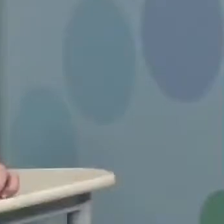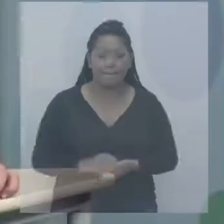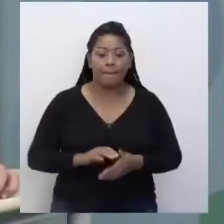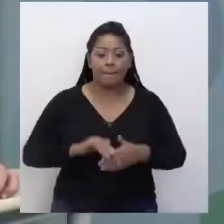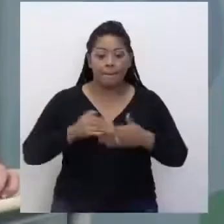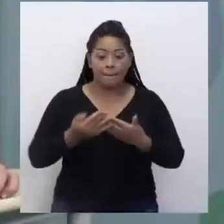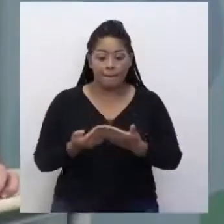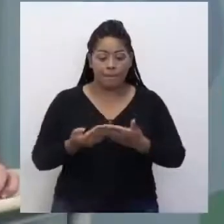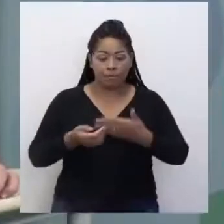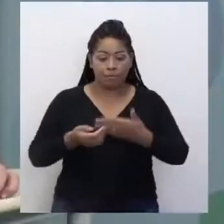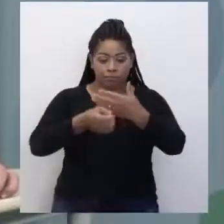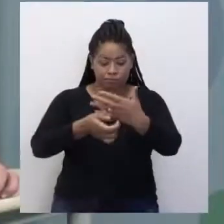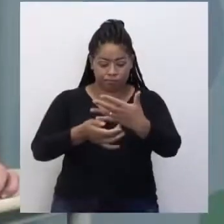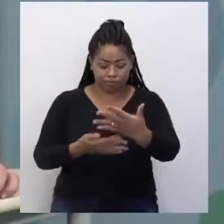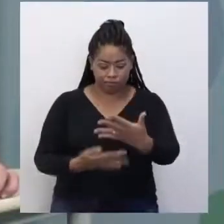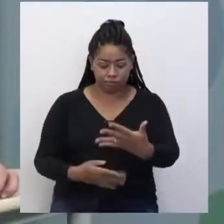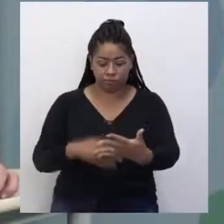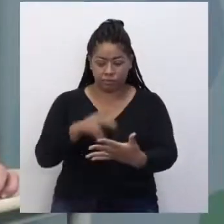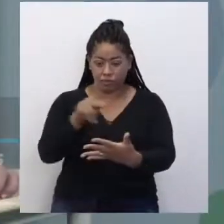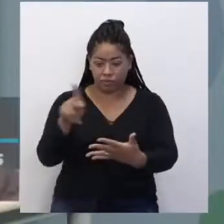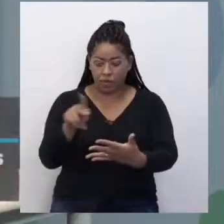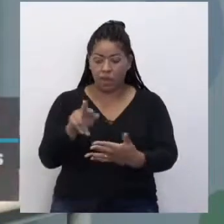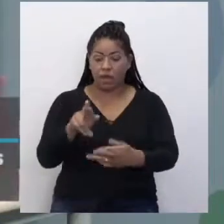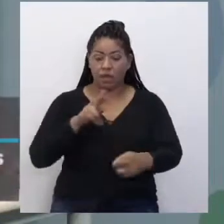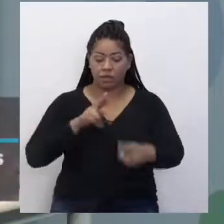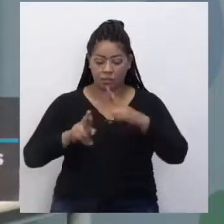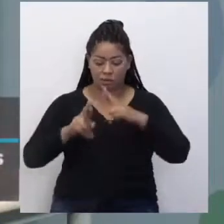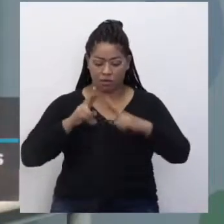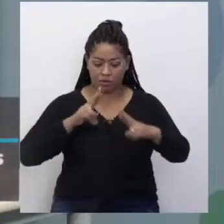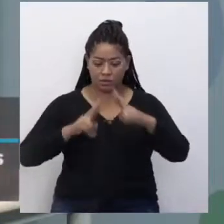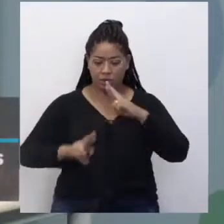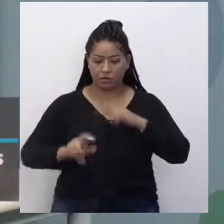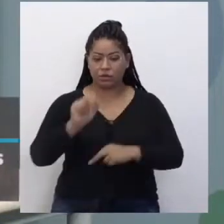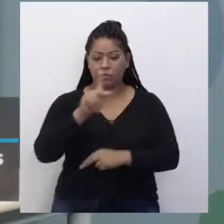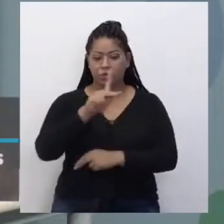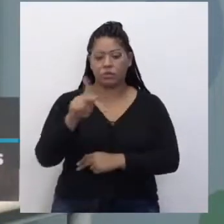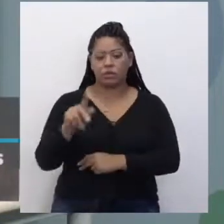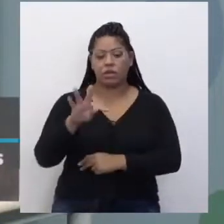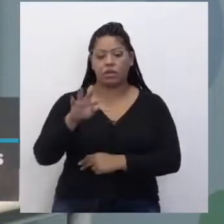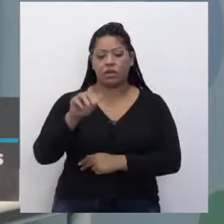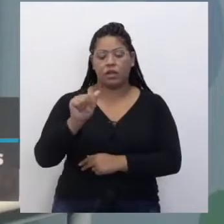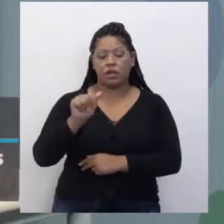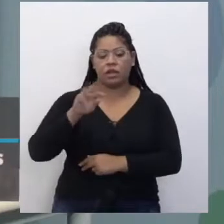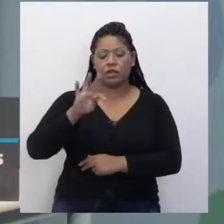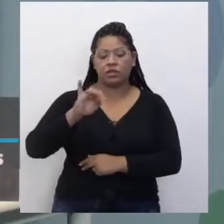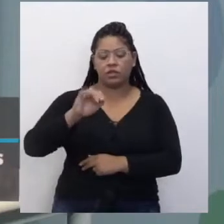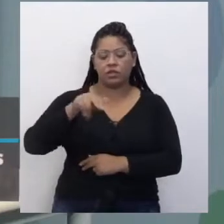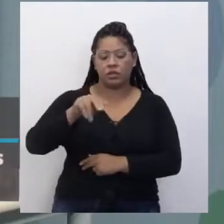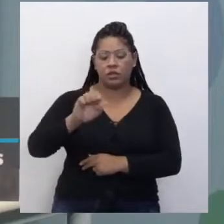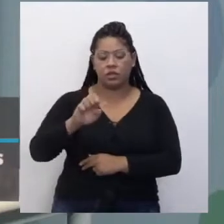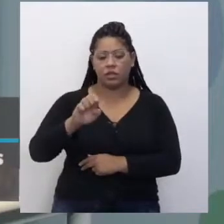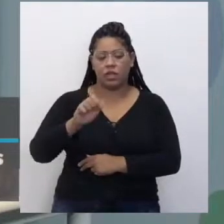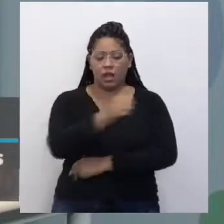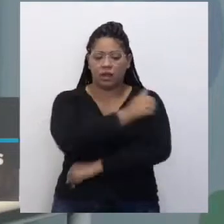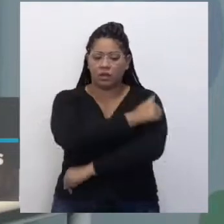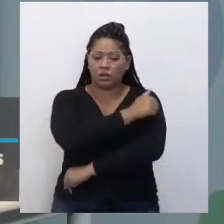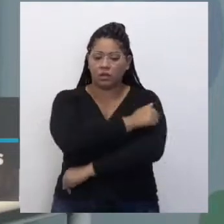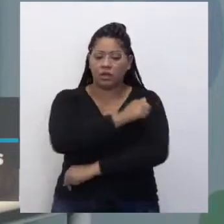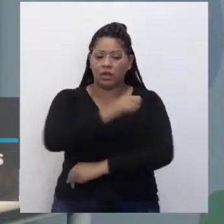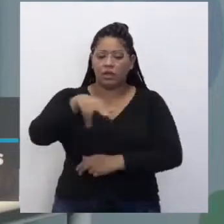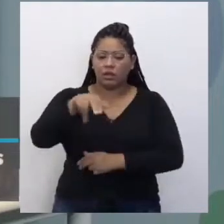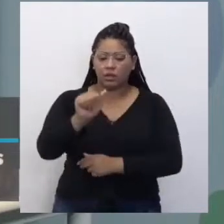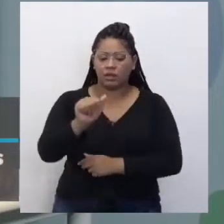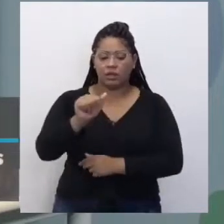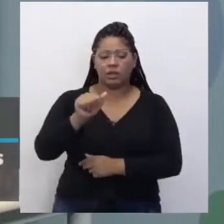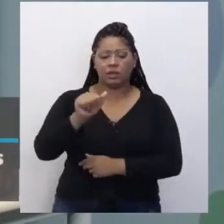Bom, vamos lá, professora Luísa, temos aqui algumas respostas. Professora Tatiane diz que a aluna Ana Nantala,